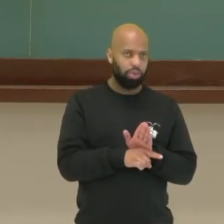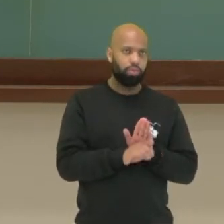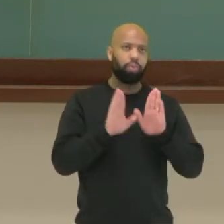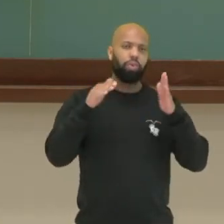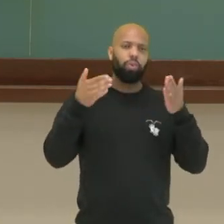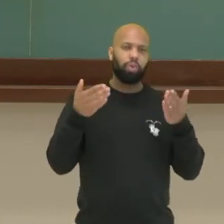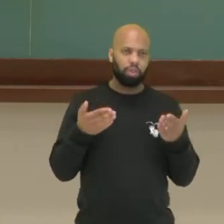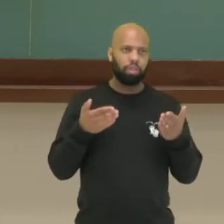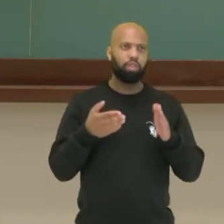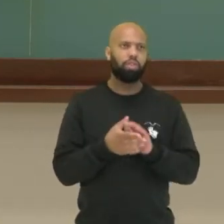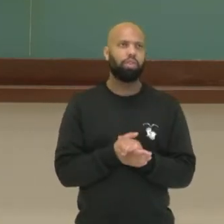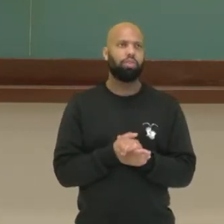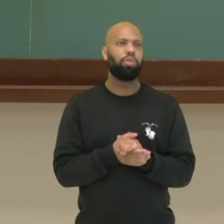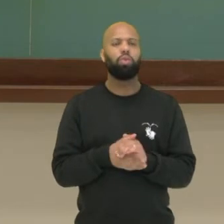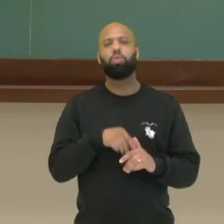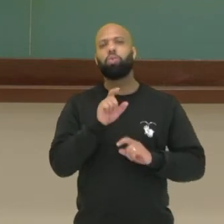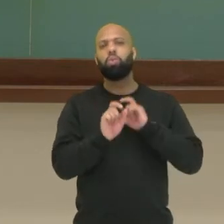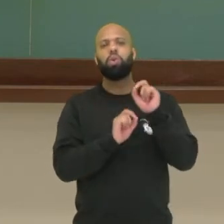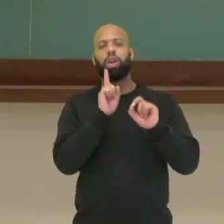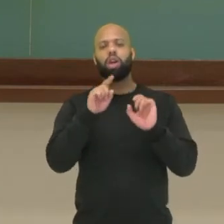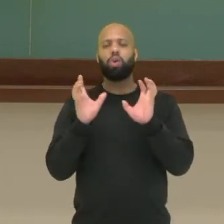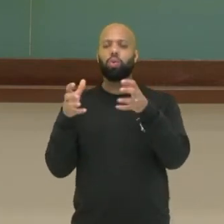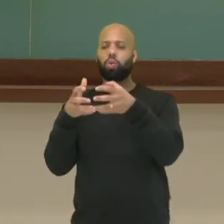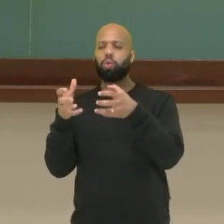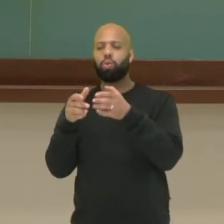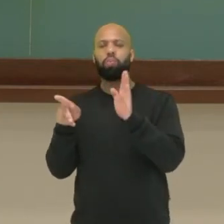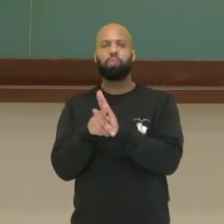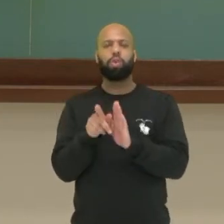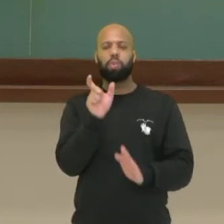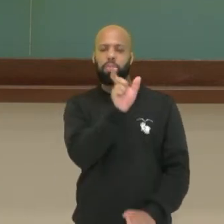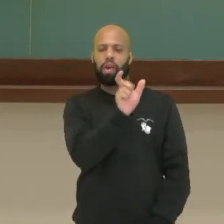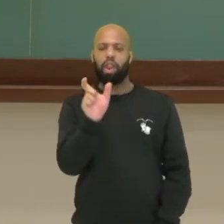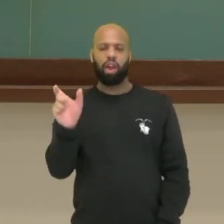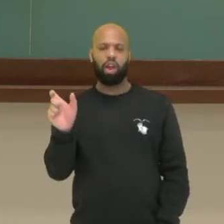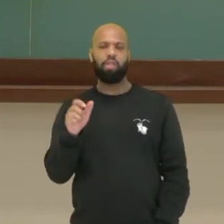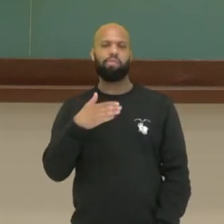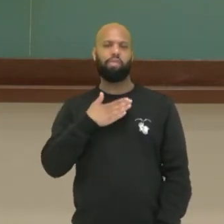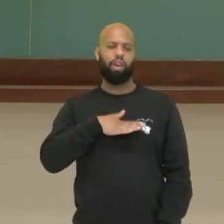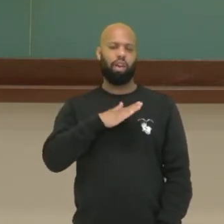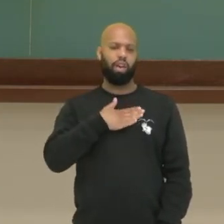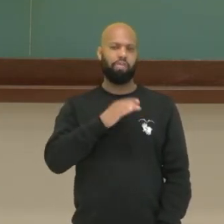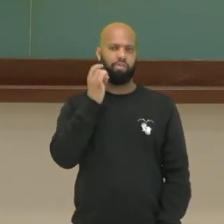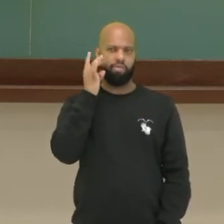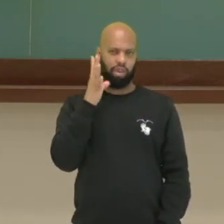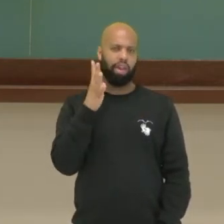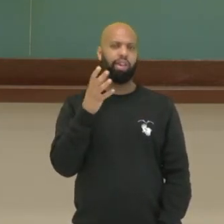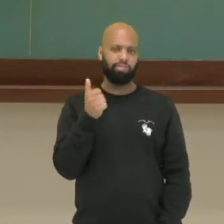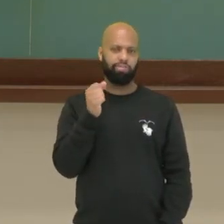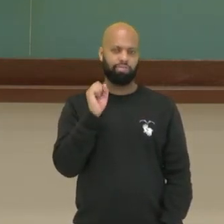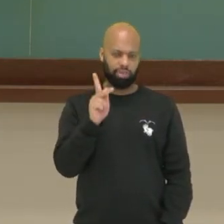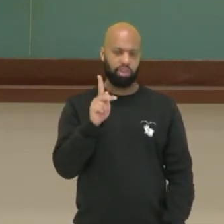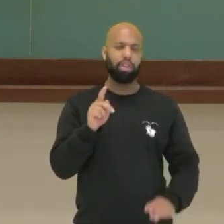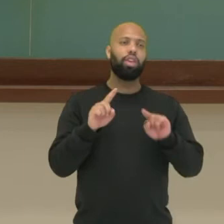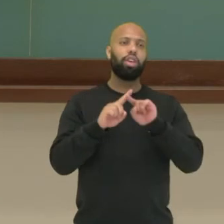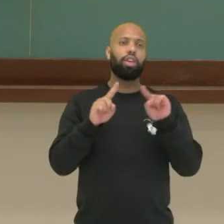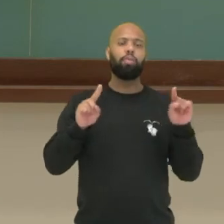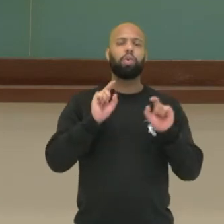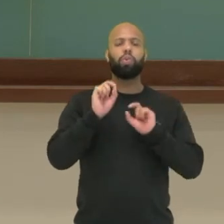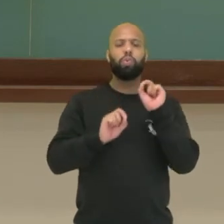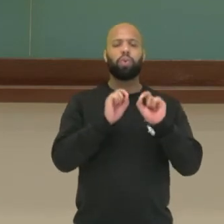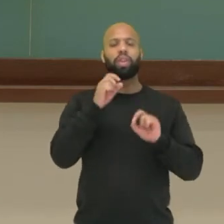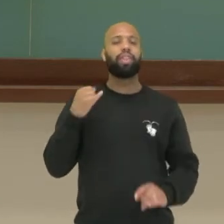Então ali, qual é a classe gramatical? Essa é tranquilo, né? Fácil, de boas. Agora, e qual